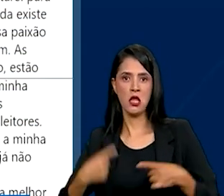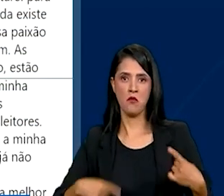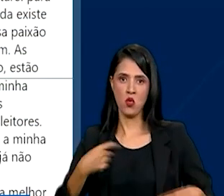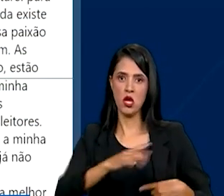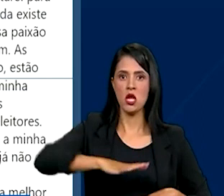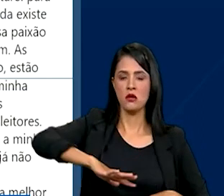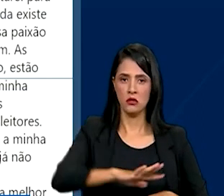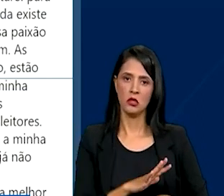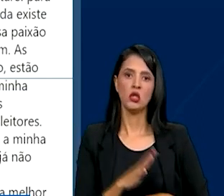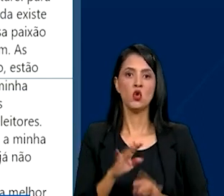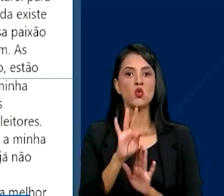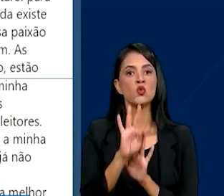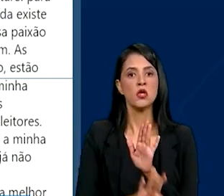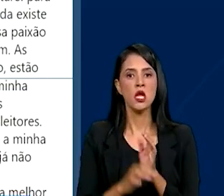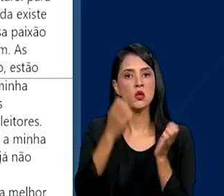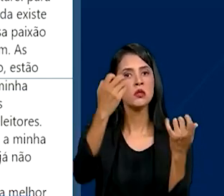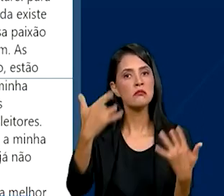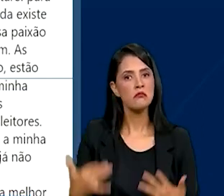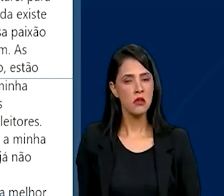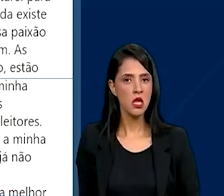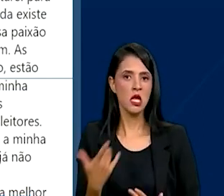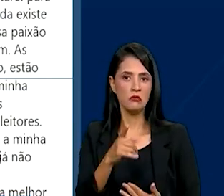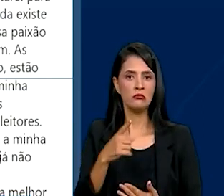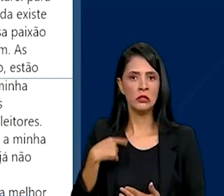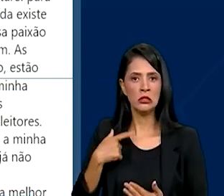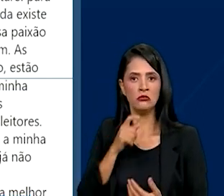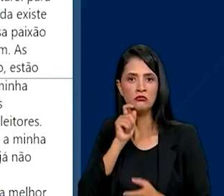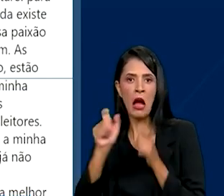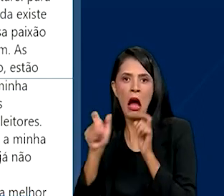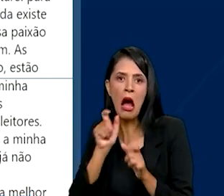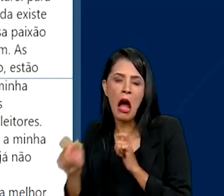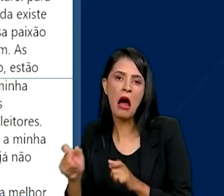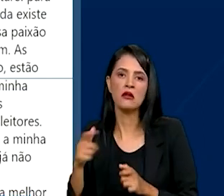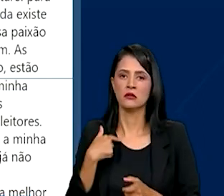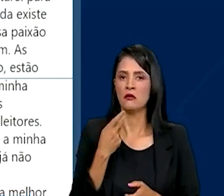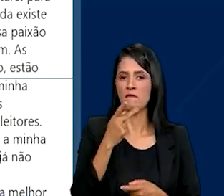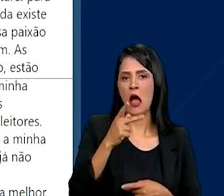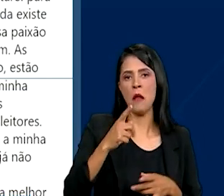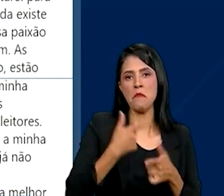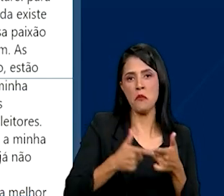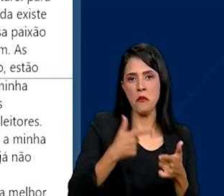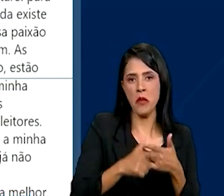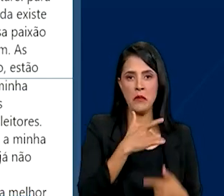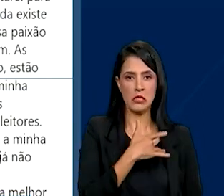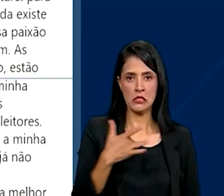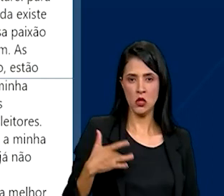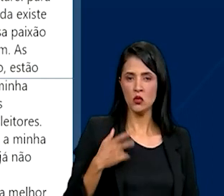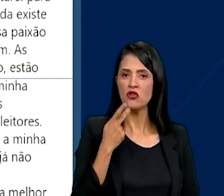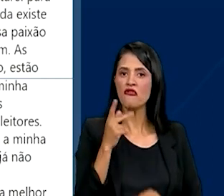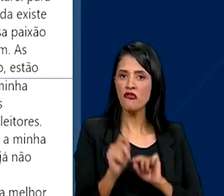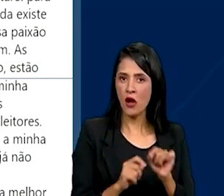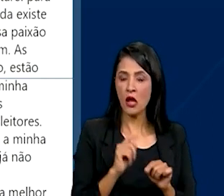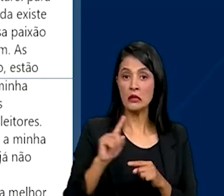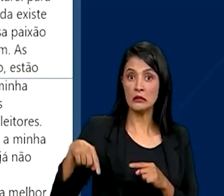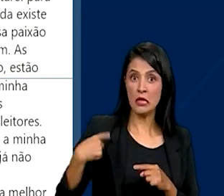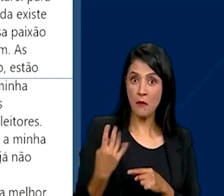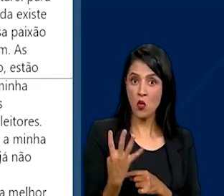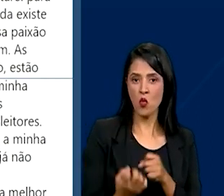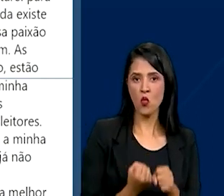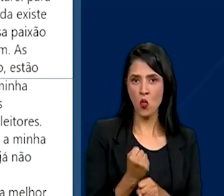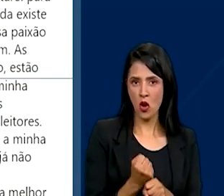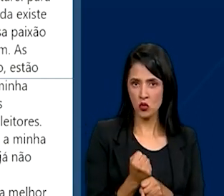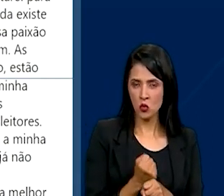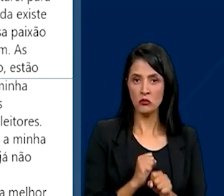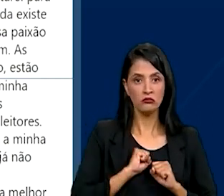política. No texto, ele diz que está sendo alvo de ofensas, cita problemas de saúde e diz que após 4 anos